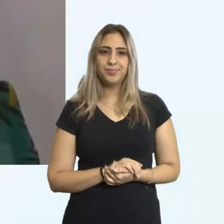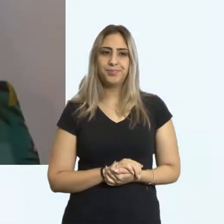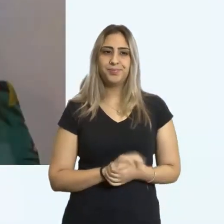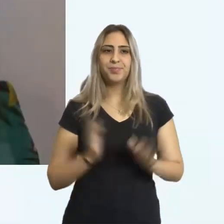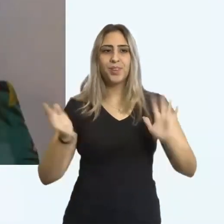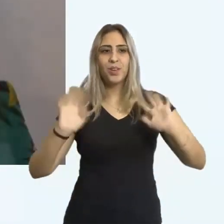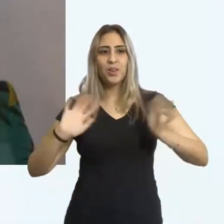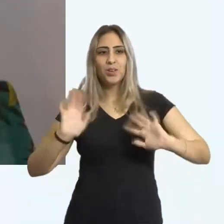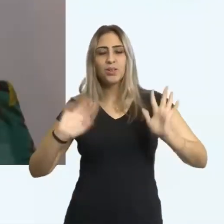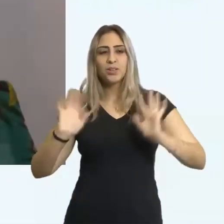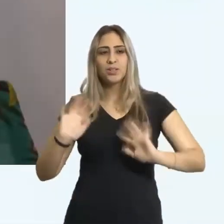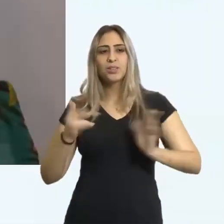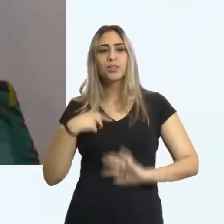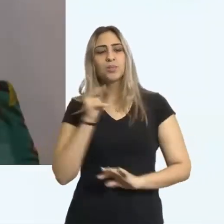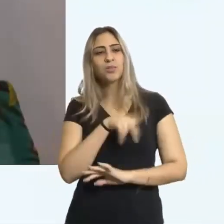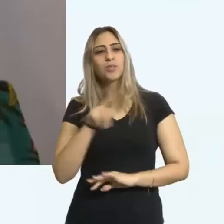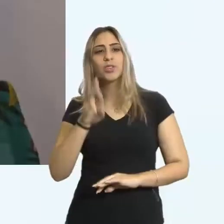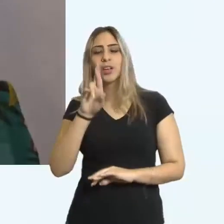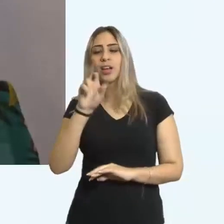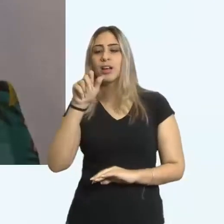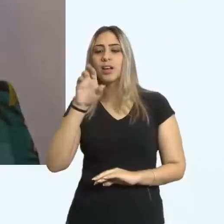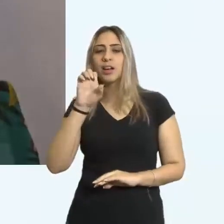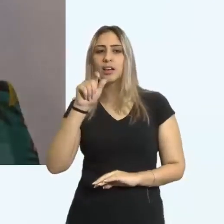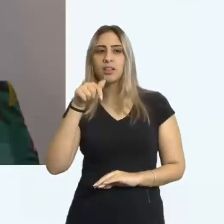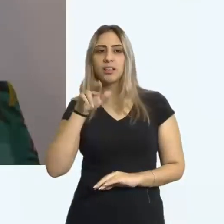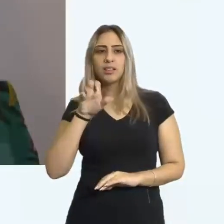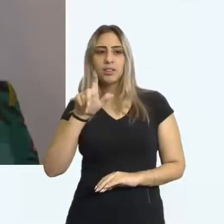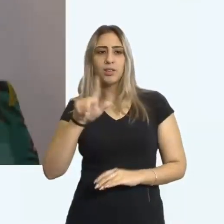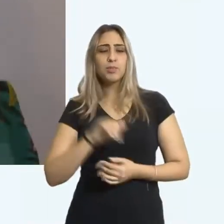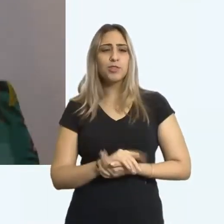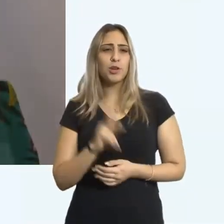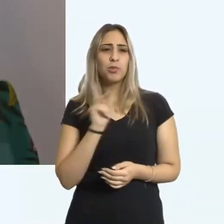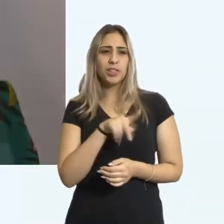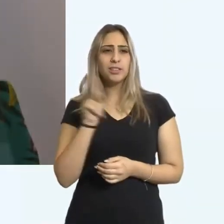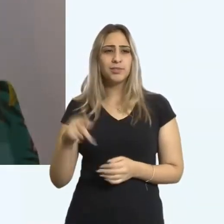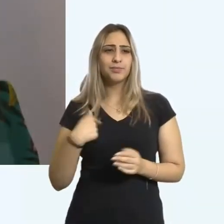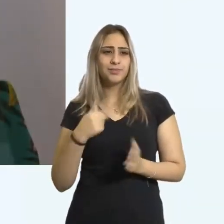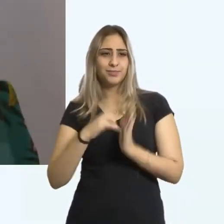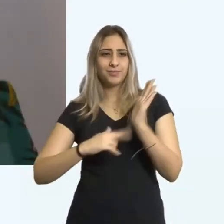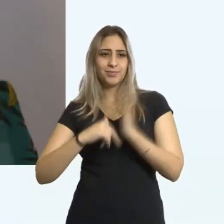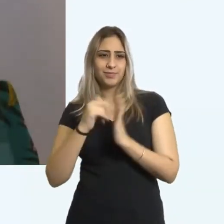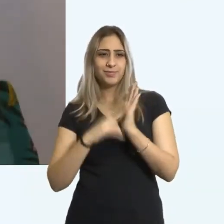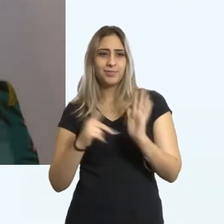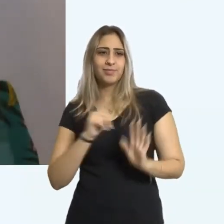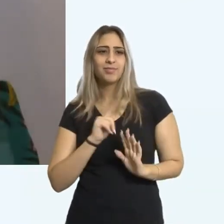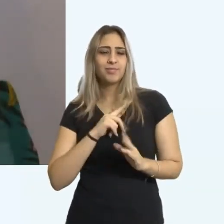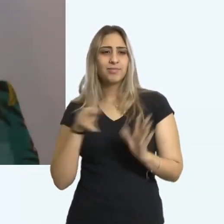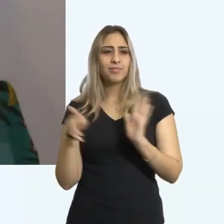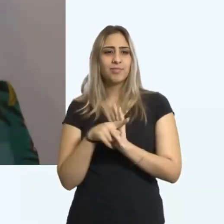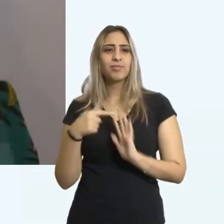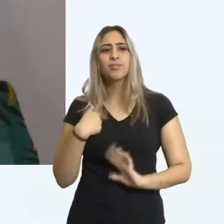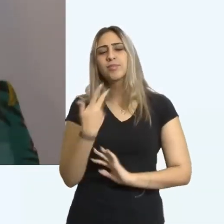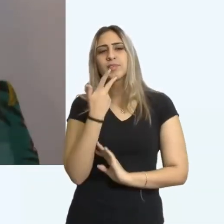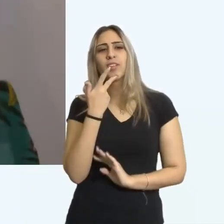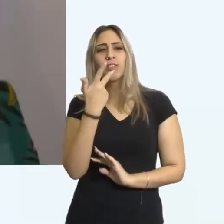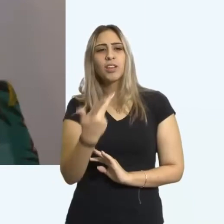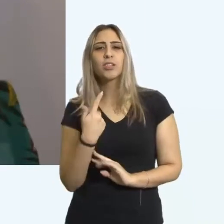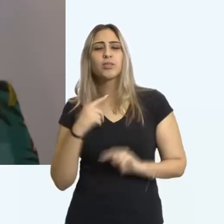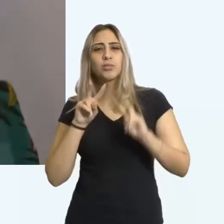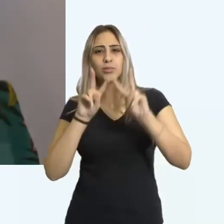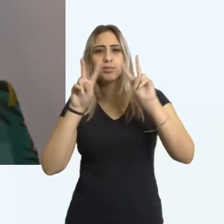Olá eu sou professora Raquel sua professora de arte eu quero agradecer pedir a oportunidade está falando